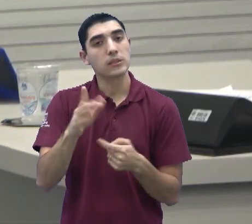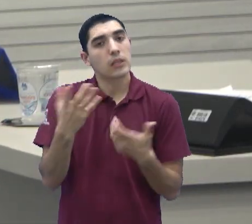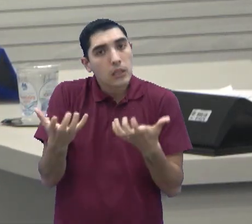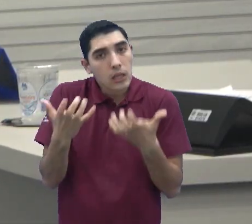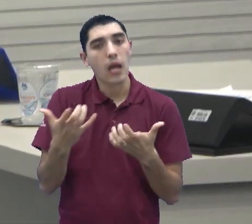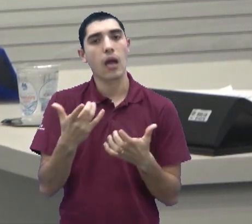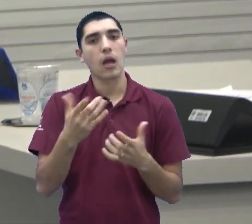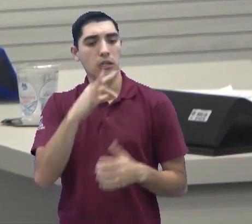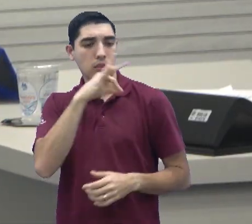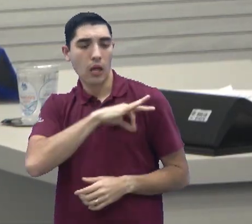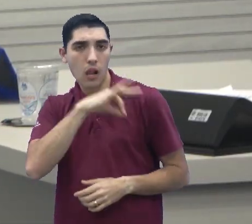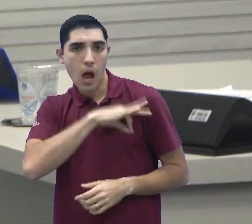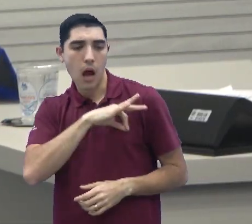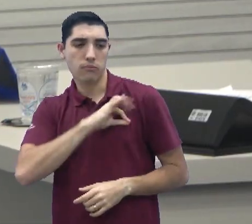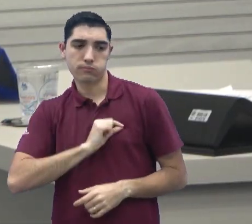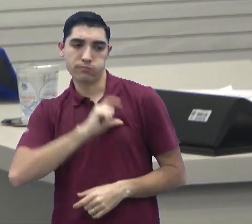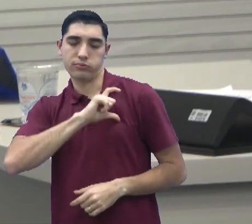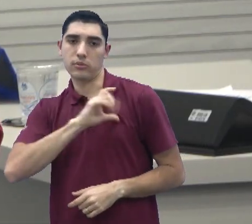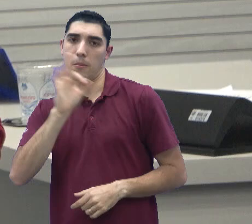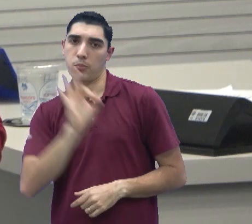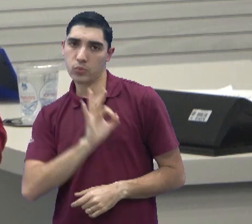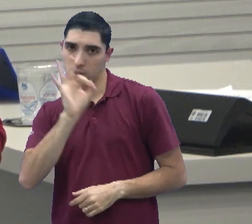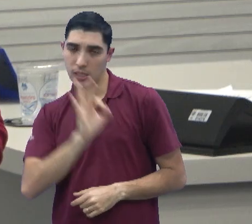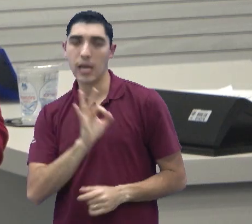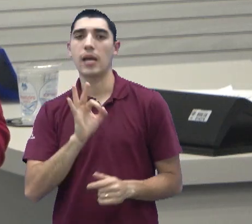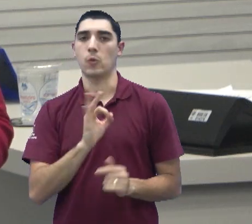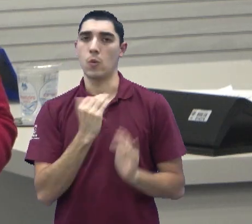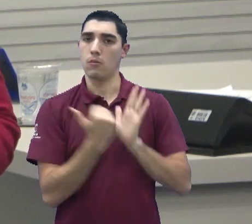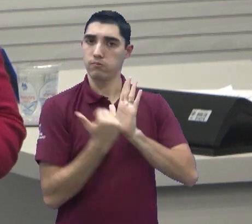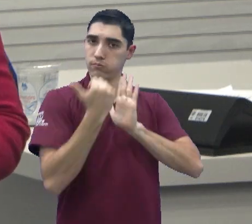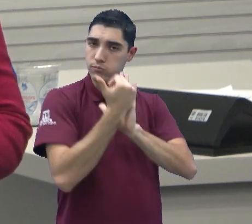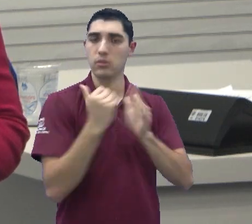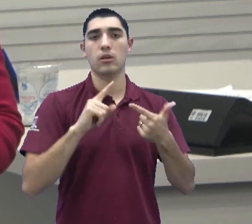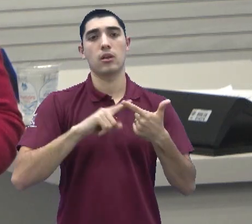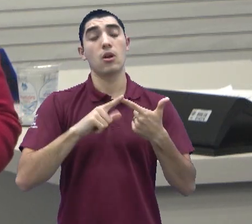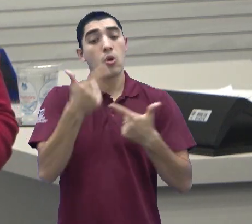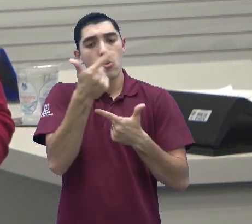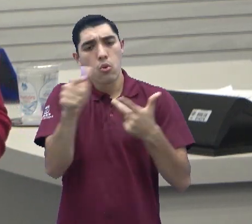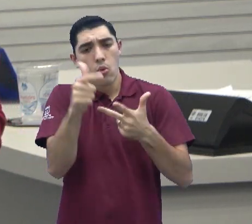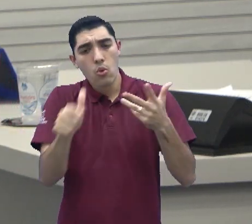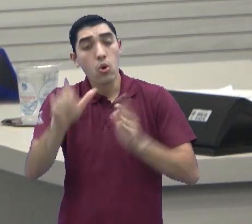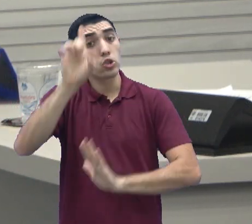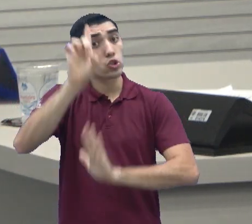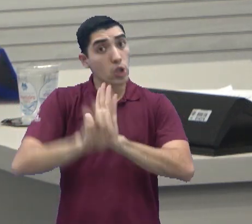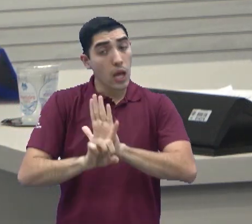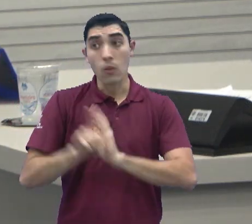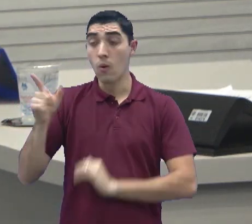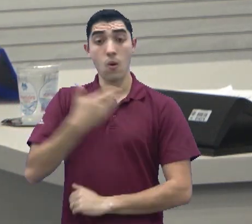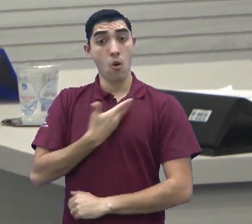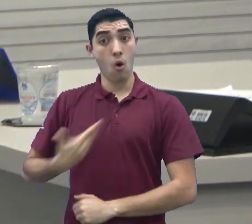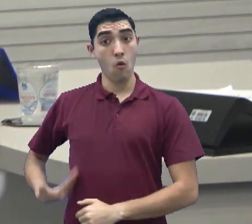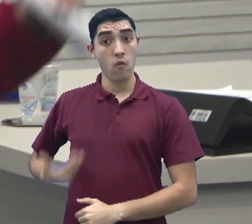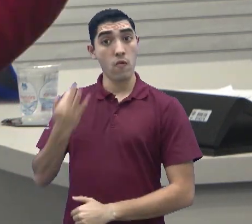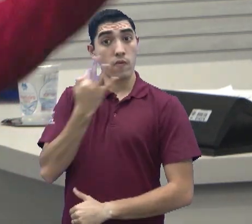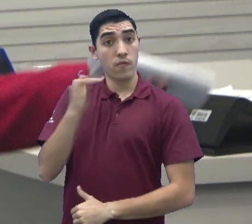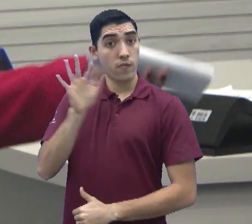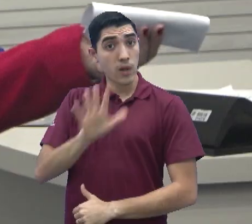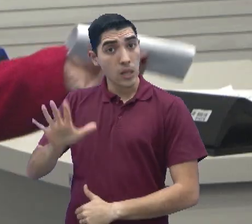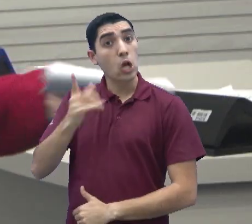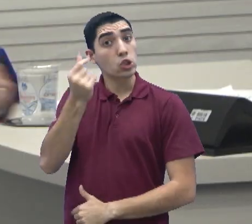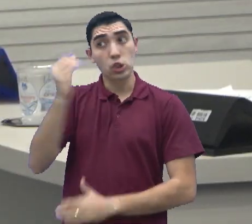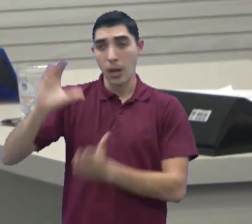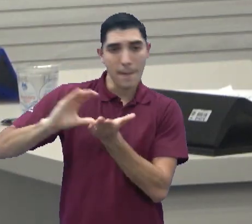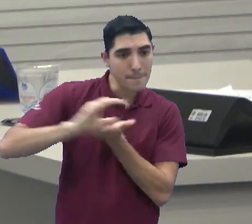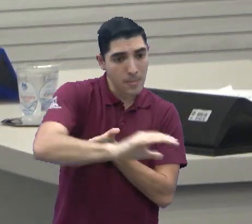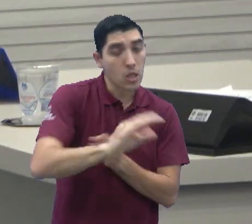gatilho que não foi pago e tantos outros direitos que o governo federal manda dinheiro para a prefeitura e que não é